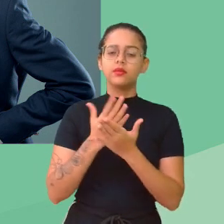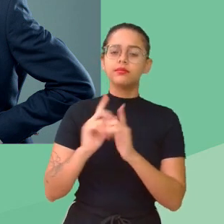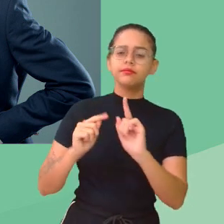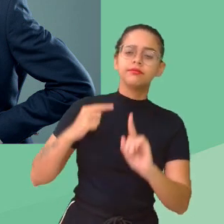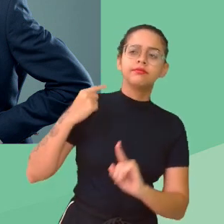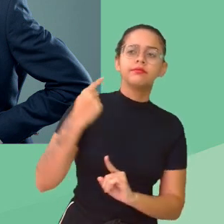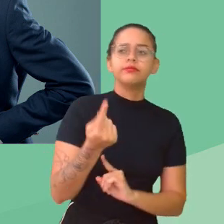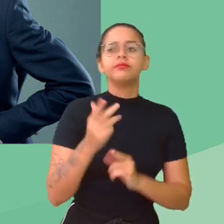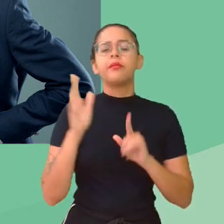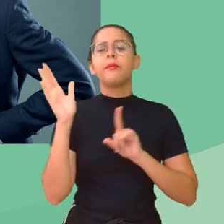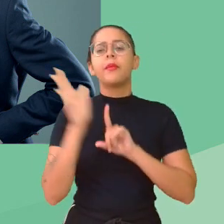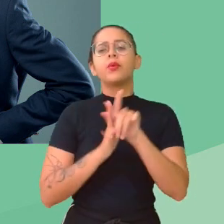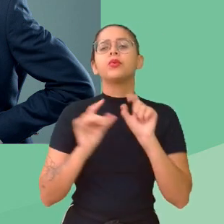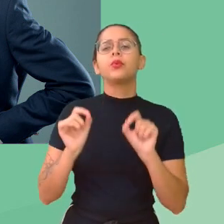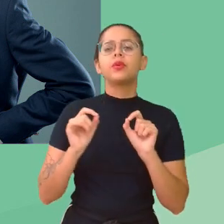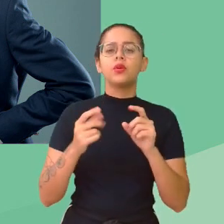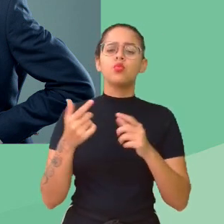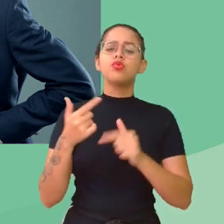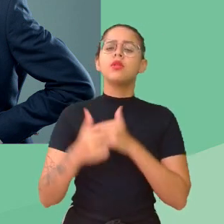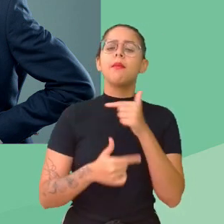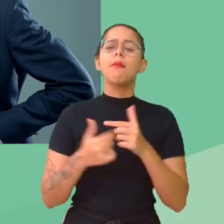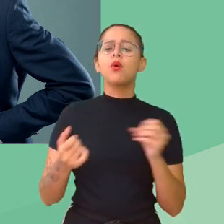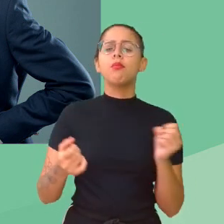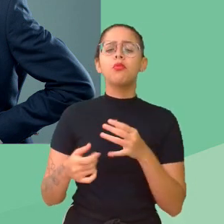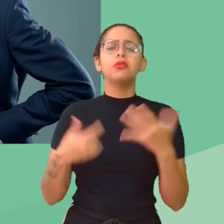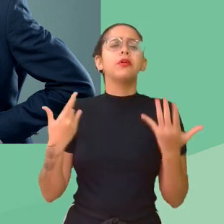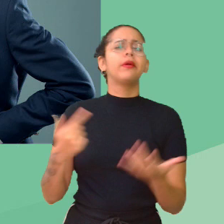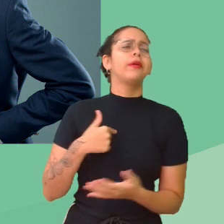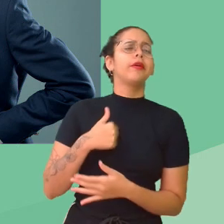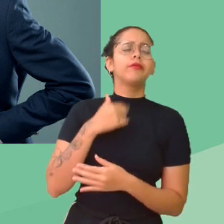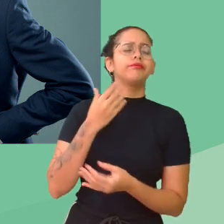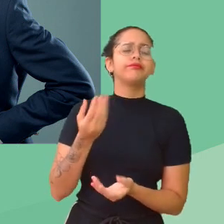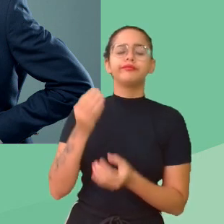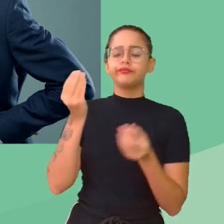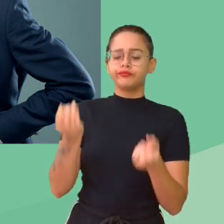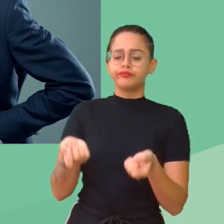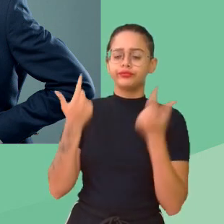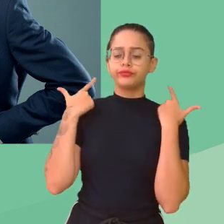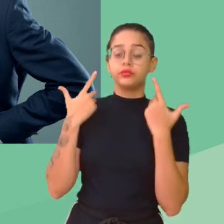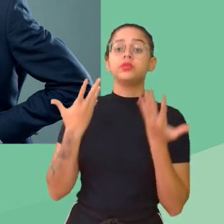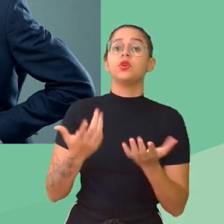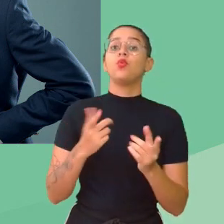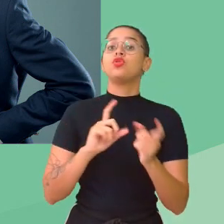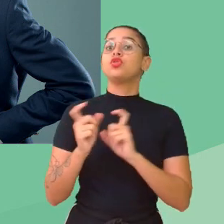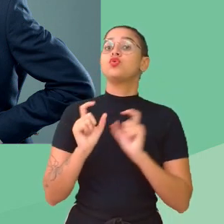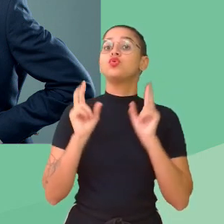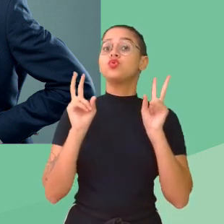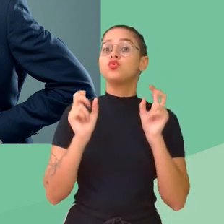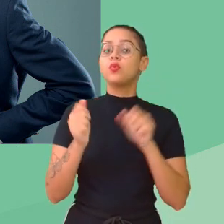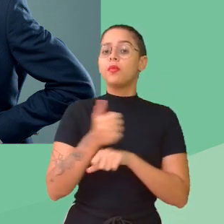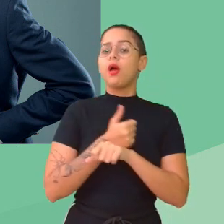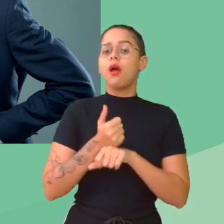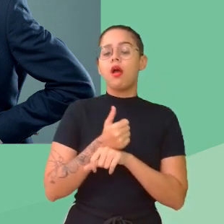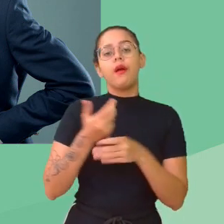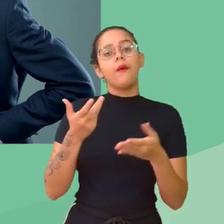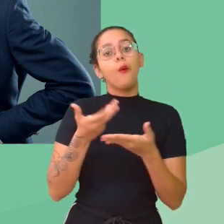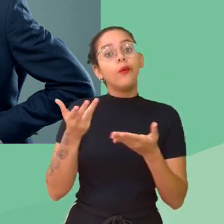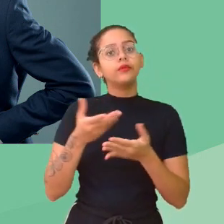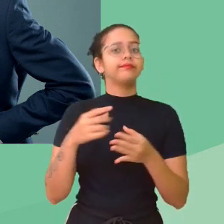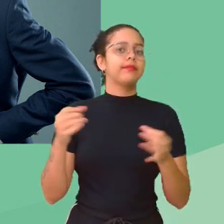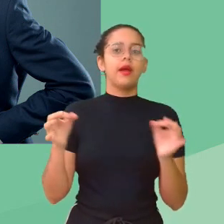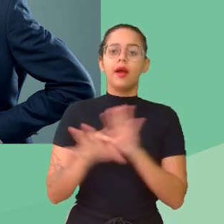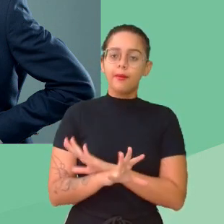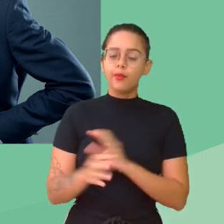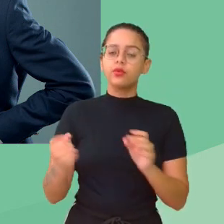questionamento. O trabalho muda, e eu com isso? Então a gente discutiu sobre profissões que já não existem mais,